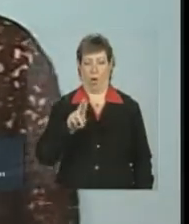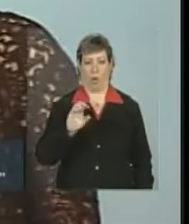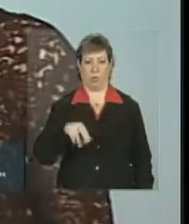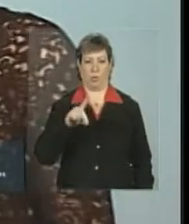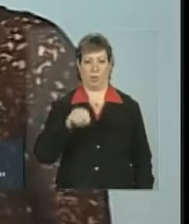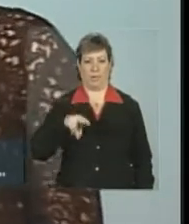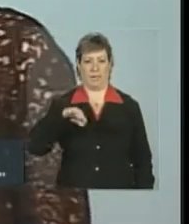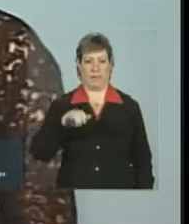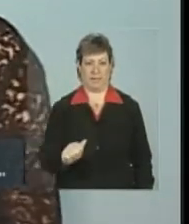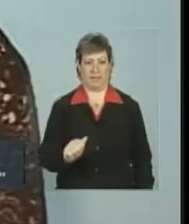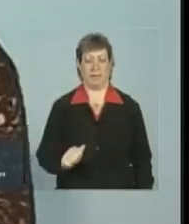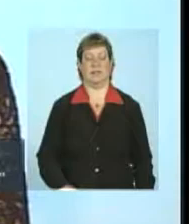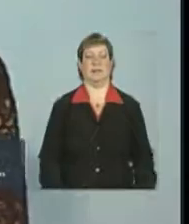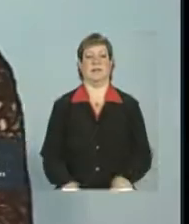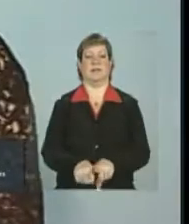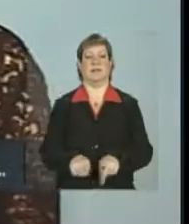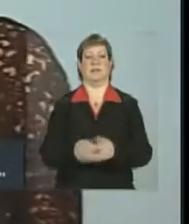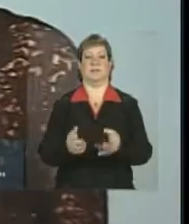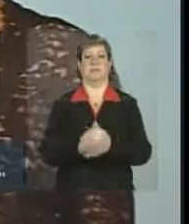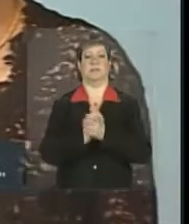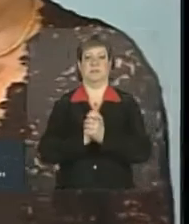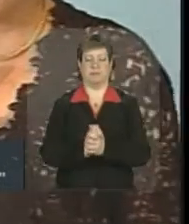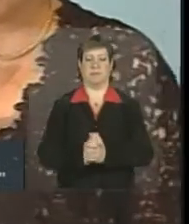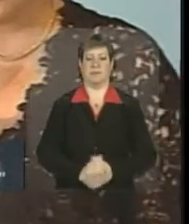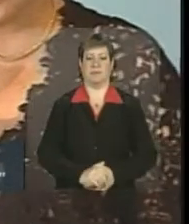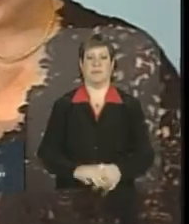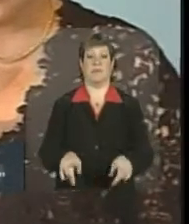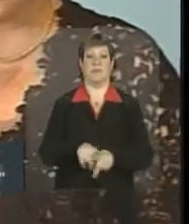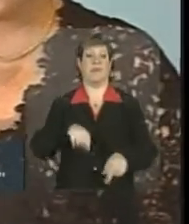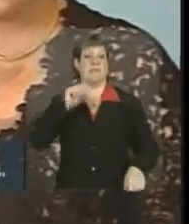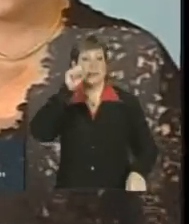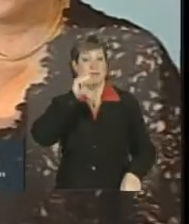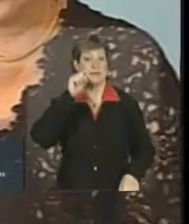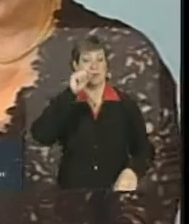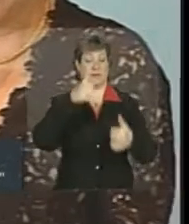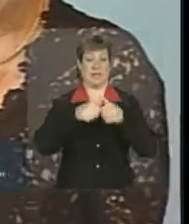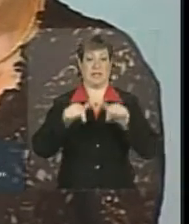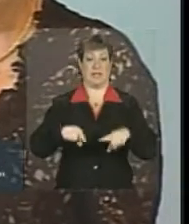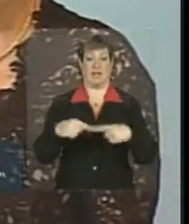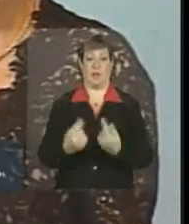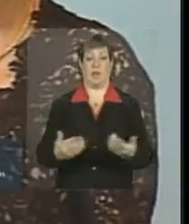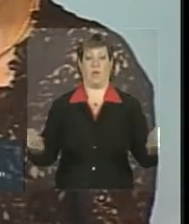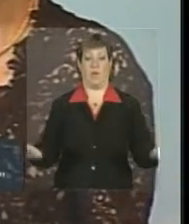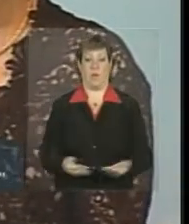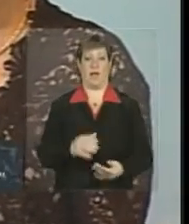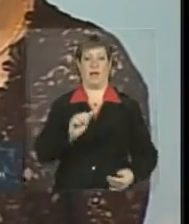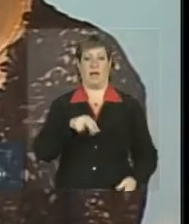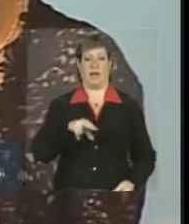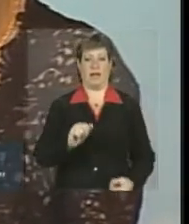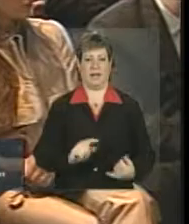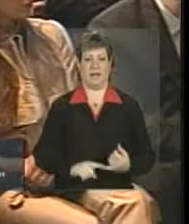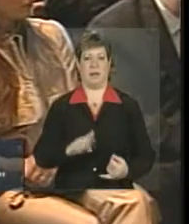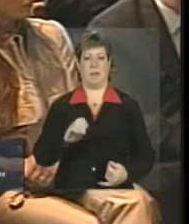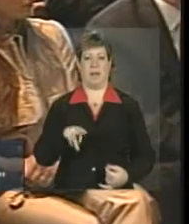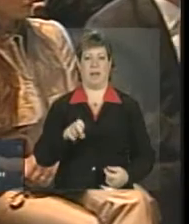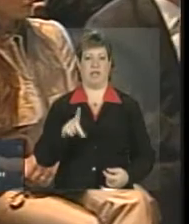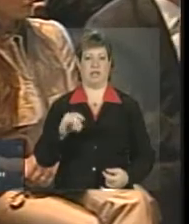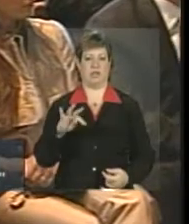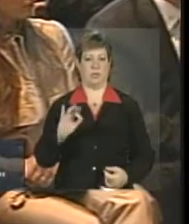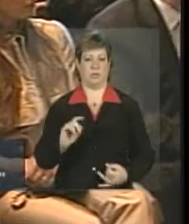Moura. Cumprimento aqui os senadores presentes, Ana Rita, Benedito de